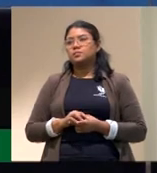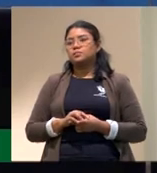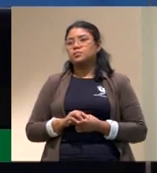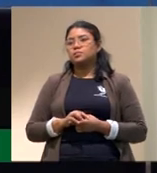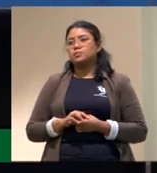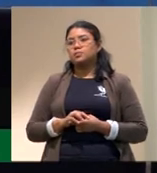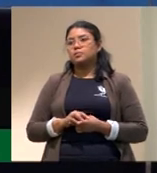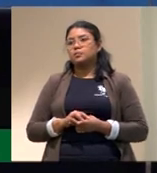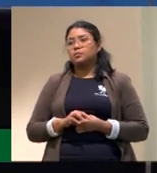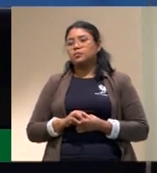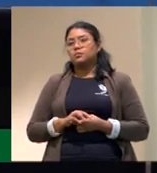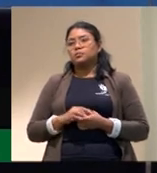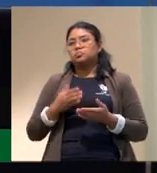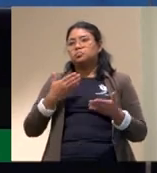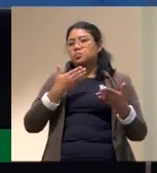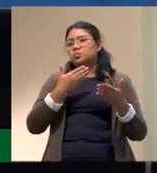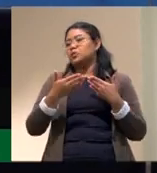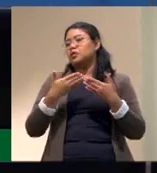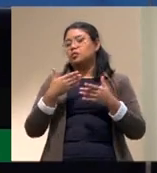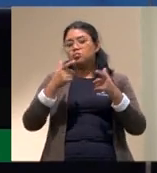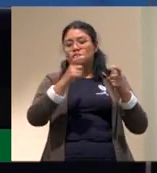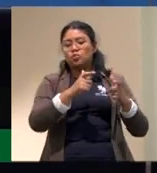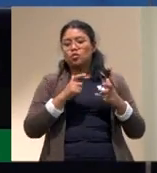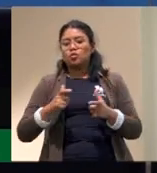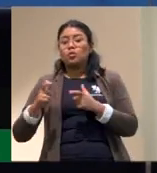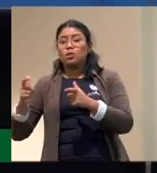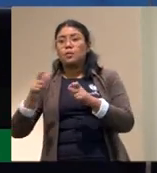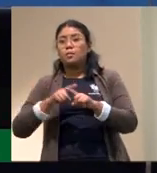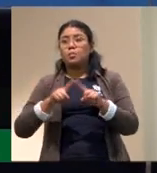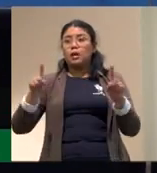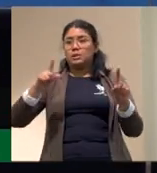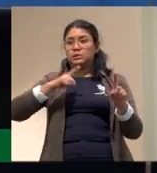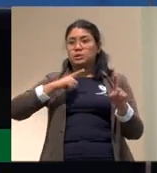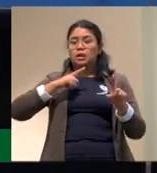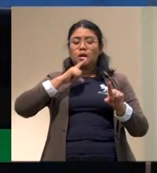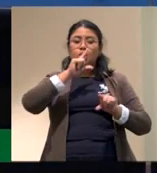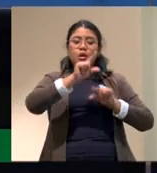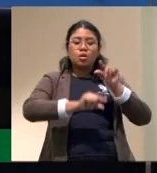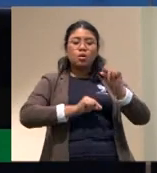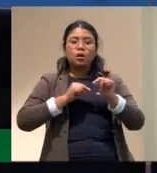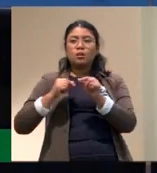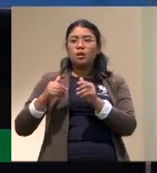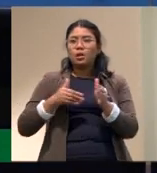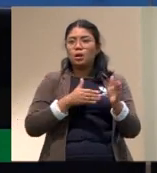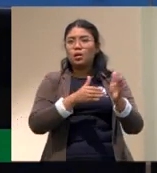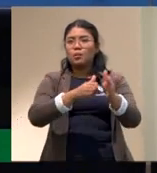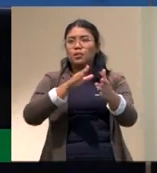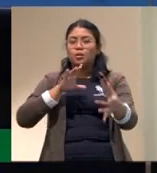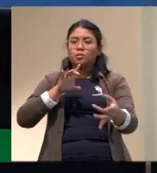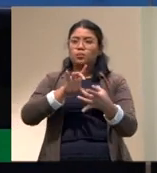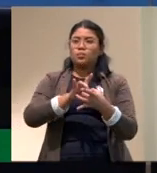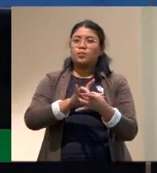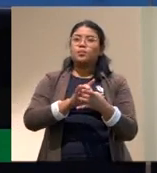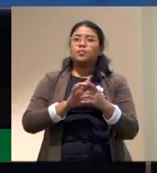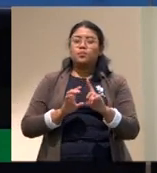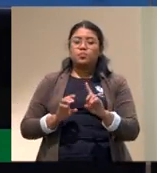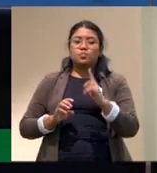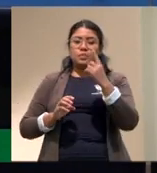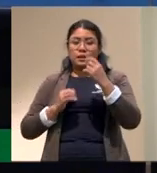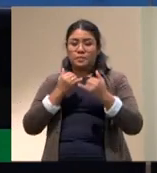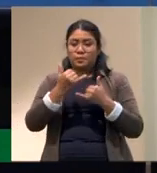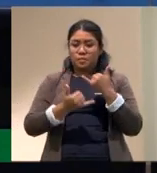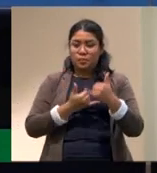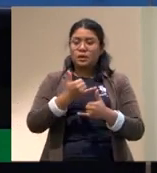estar lá ou aqui, né? Mas houve uma escolha por uma ênfase na brincadeira como